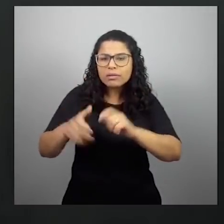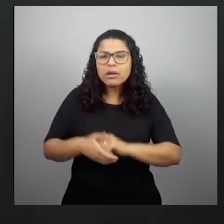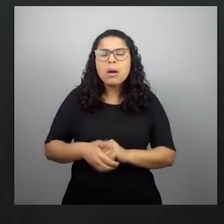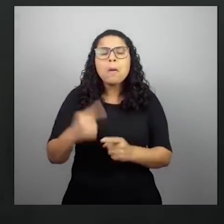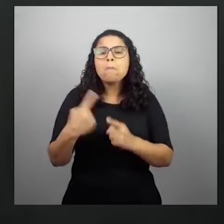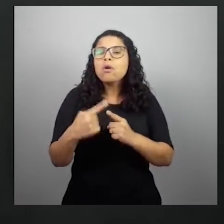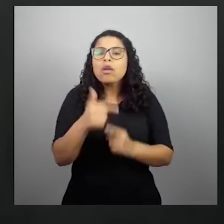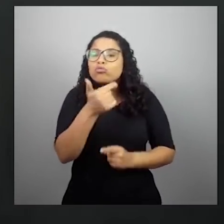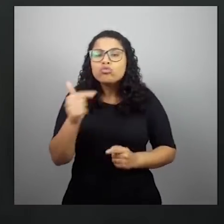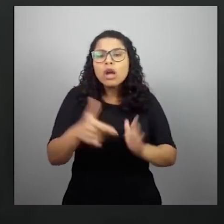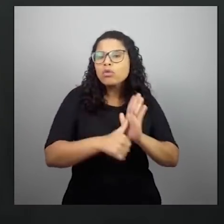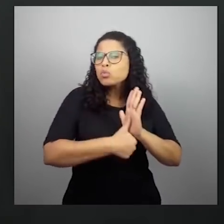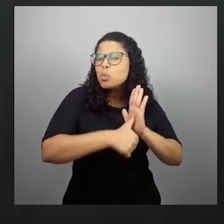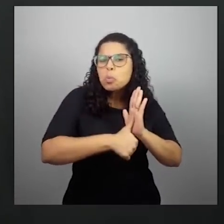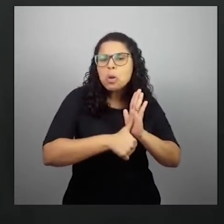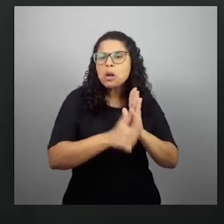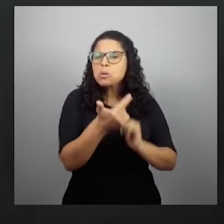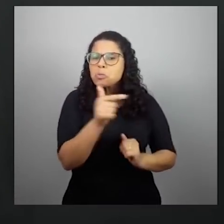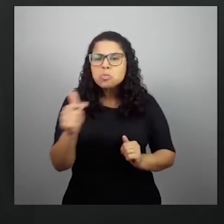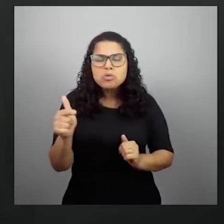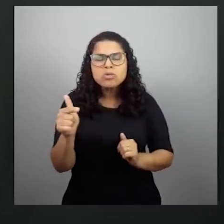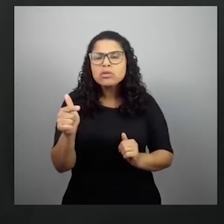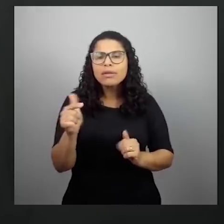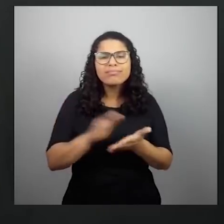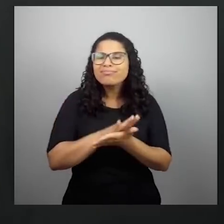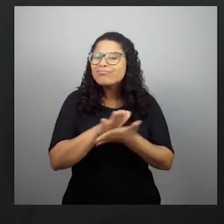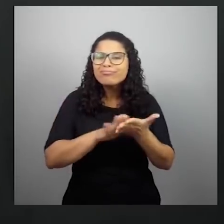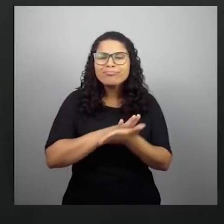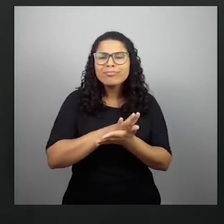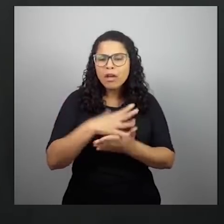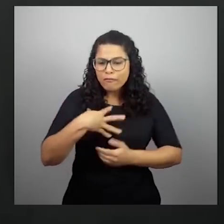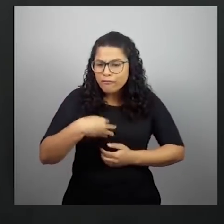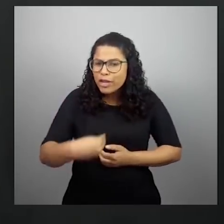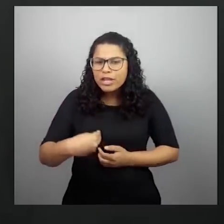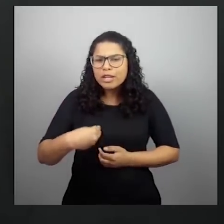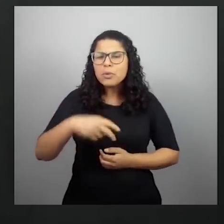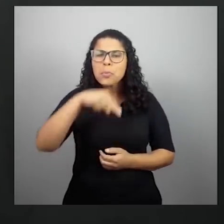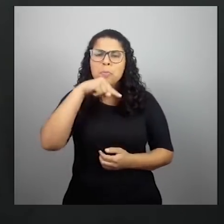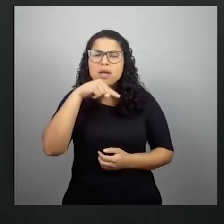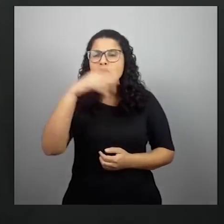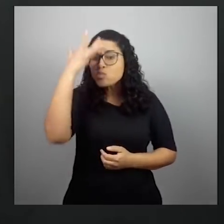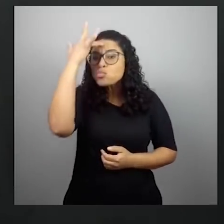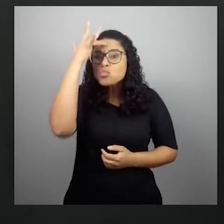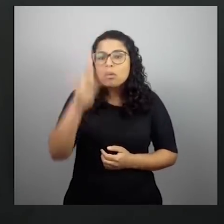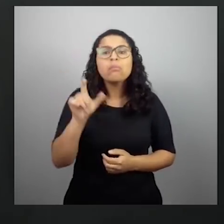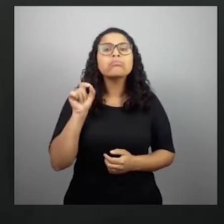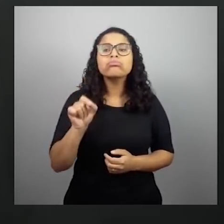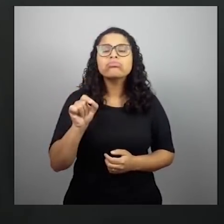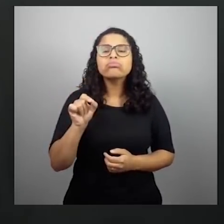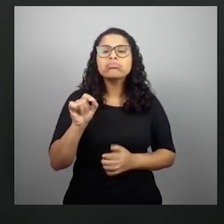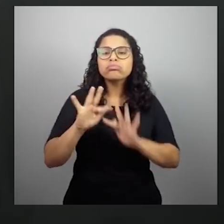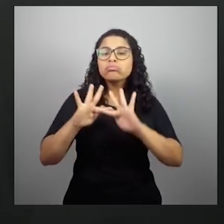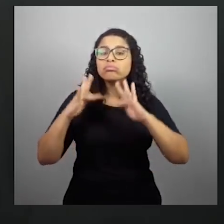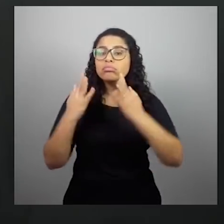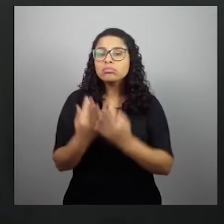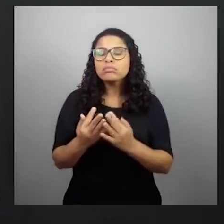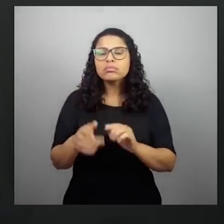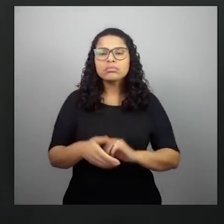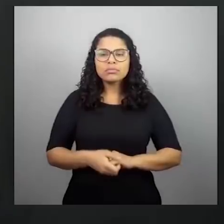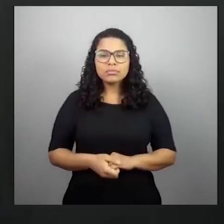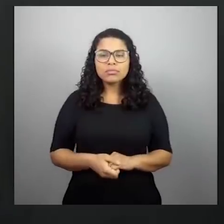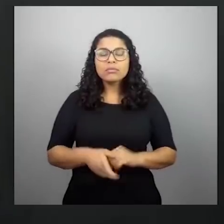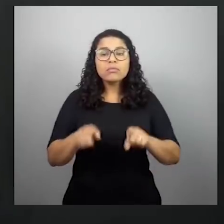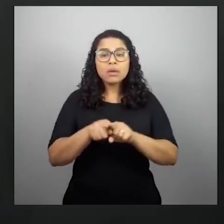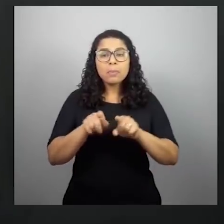acesso a documentos, nem tinham mais como saber de quem eram filhos e netos, fora que eram afastados de